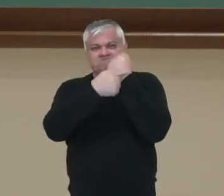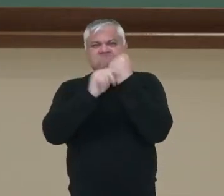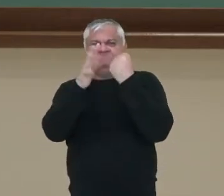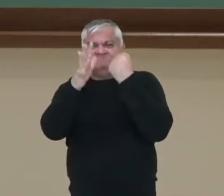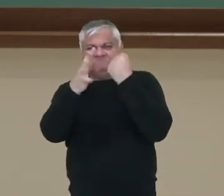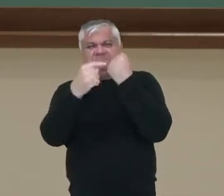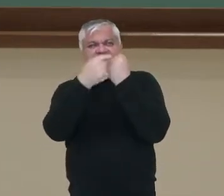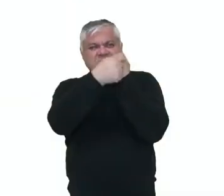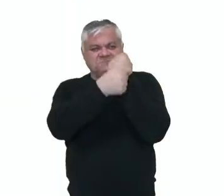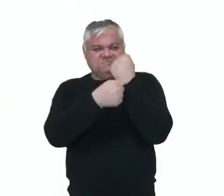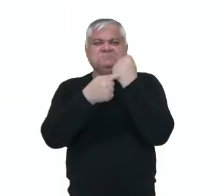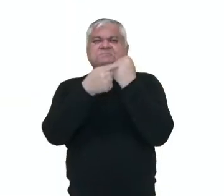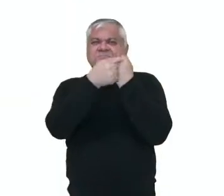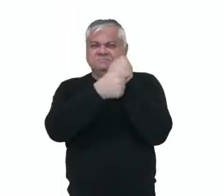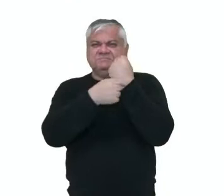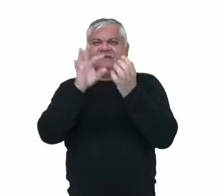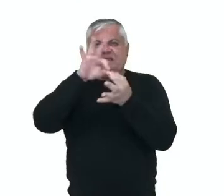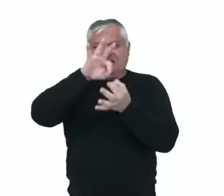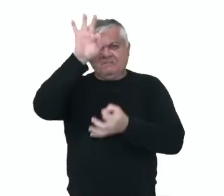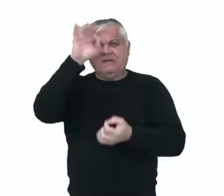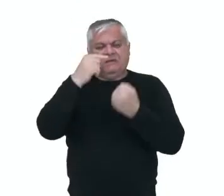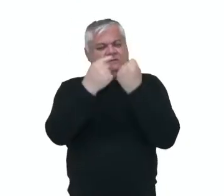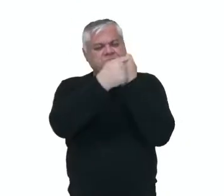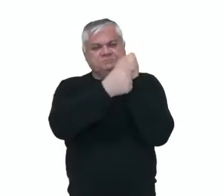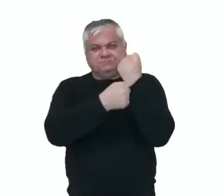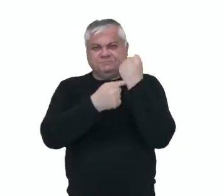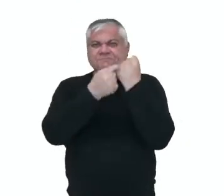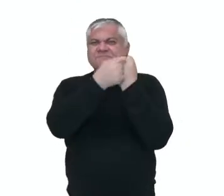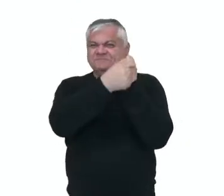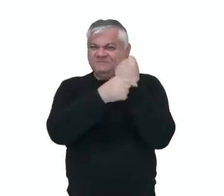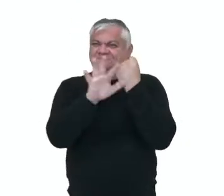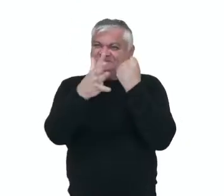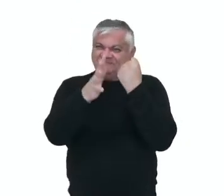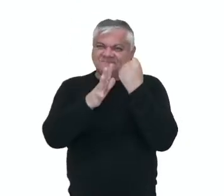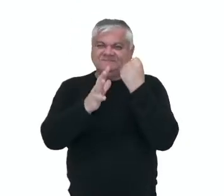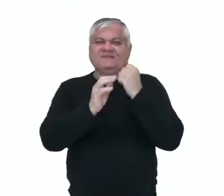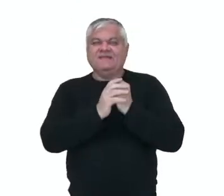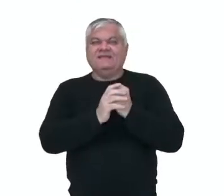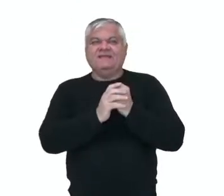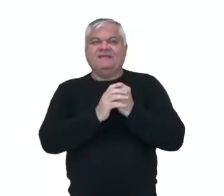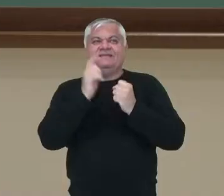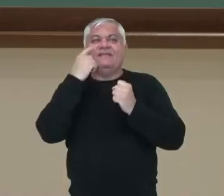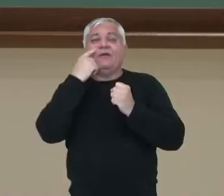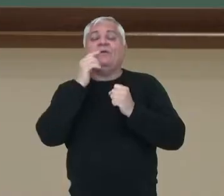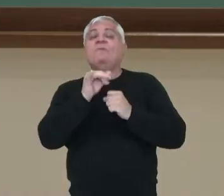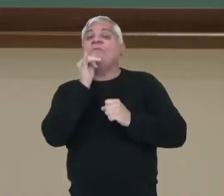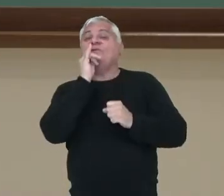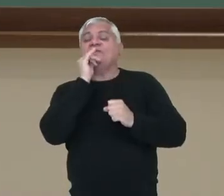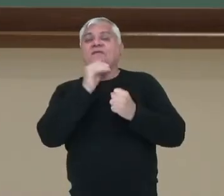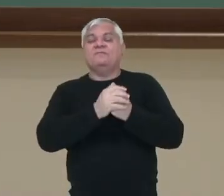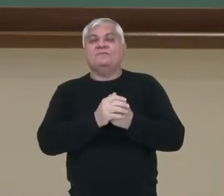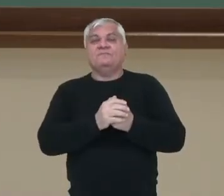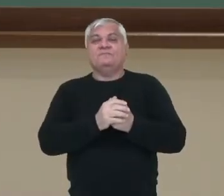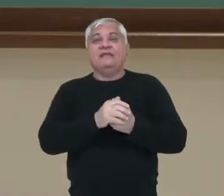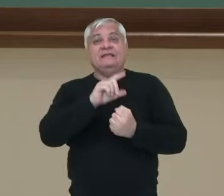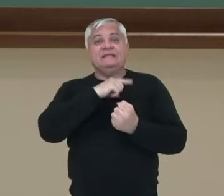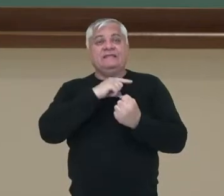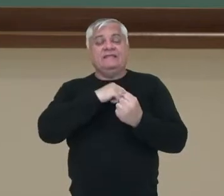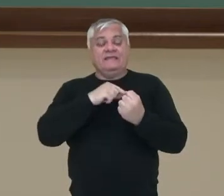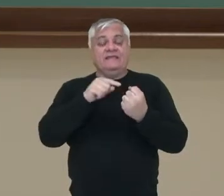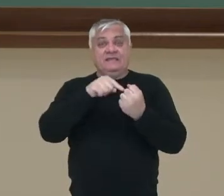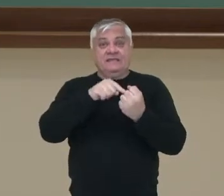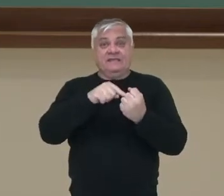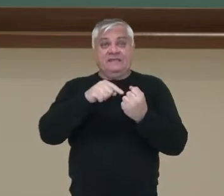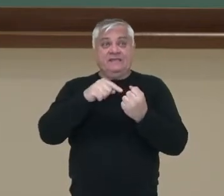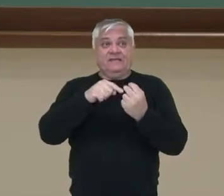mão fechada, o punho fechado. Ele tá aqui nessa região voltado para o lado esquerdo, ok? E ele vai ter